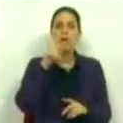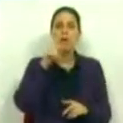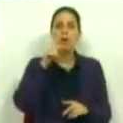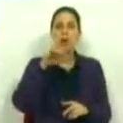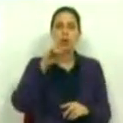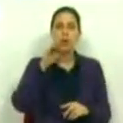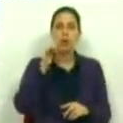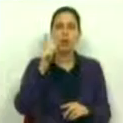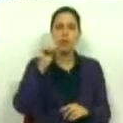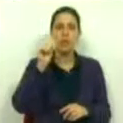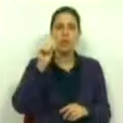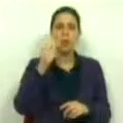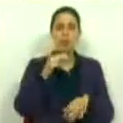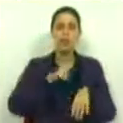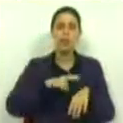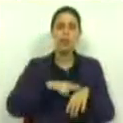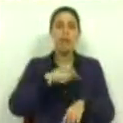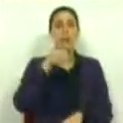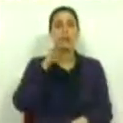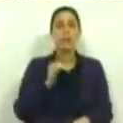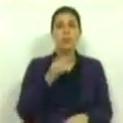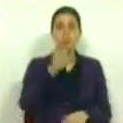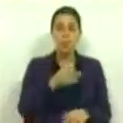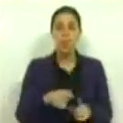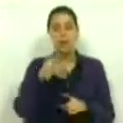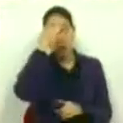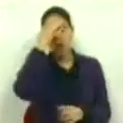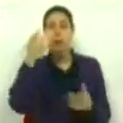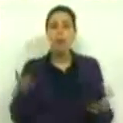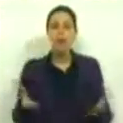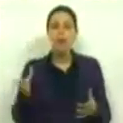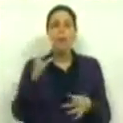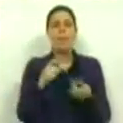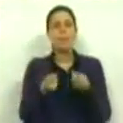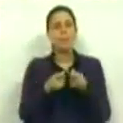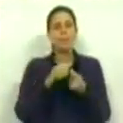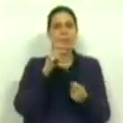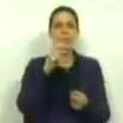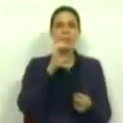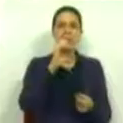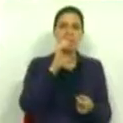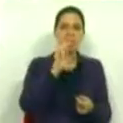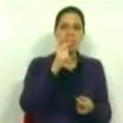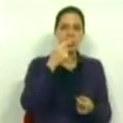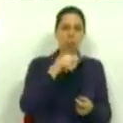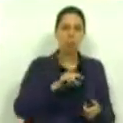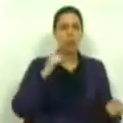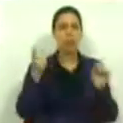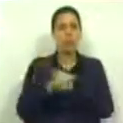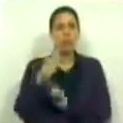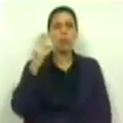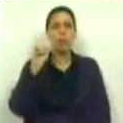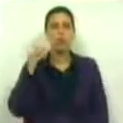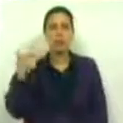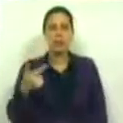Seguro, temos uma direção política do Partido Socialista cuja opinião é mais próxima da CGTP do que da própria UGT.